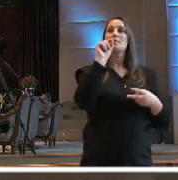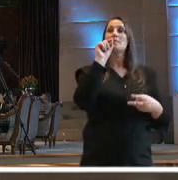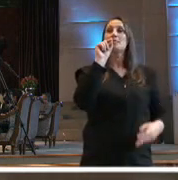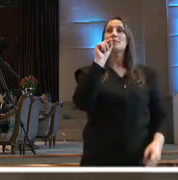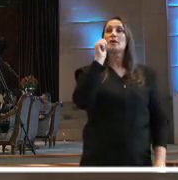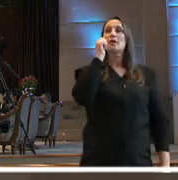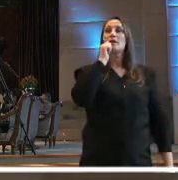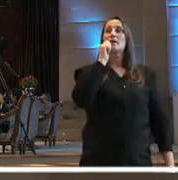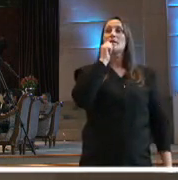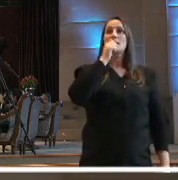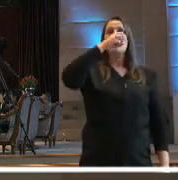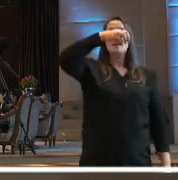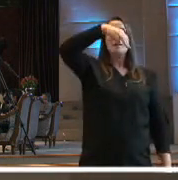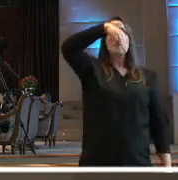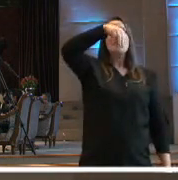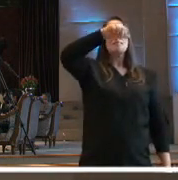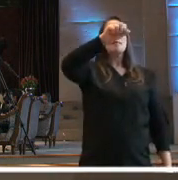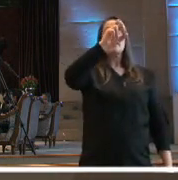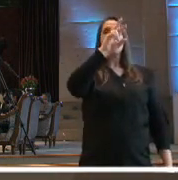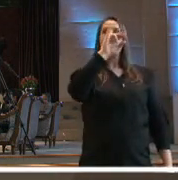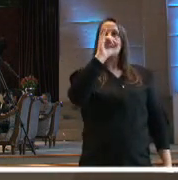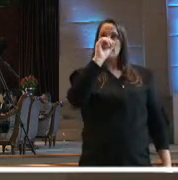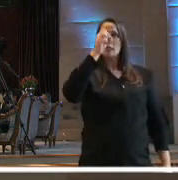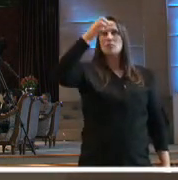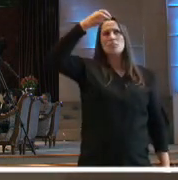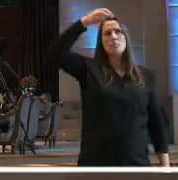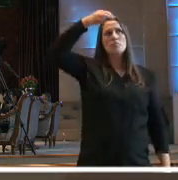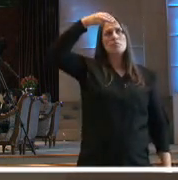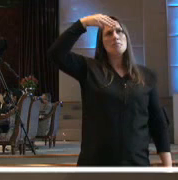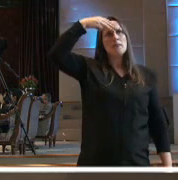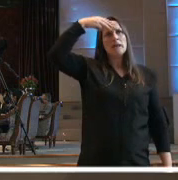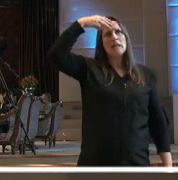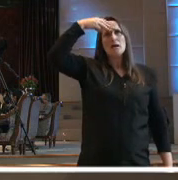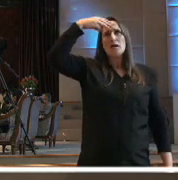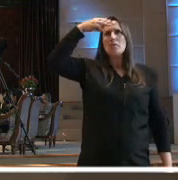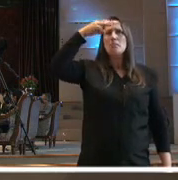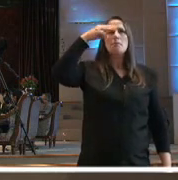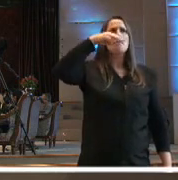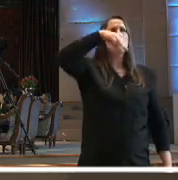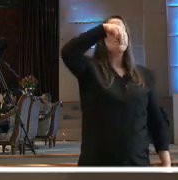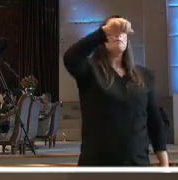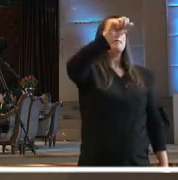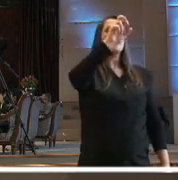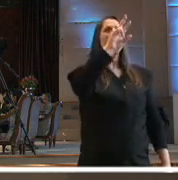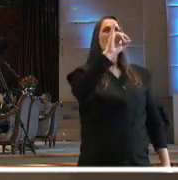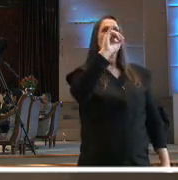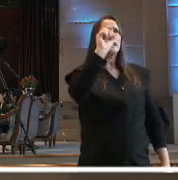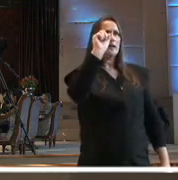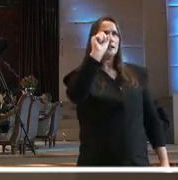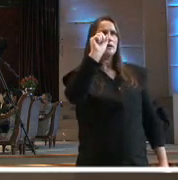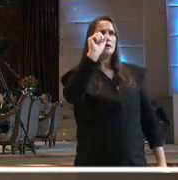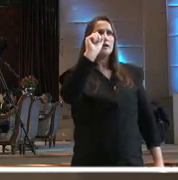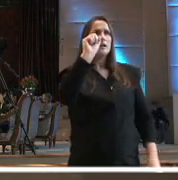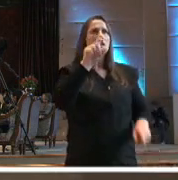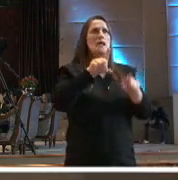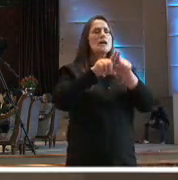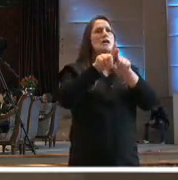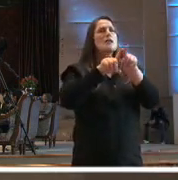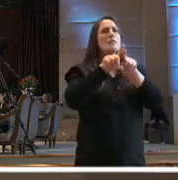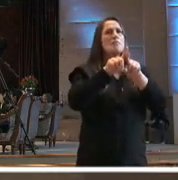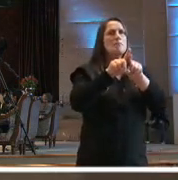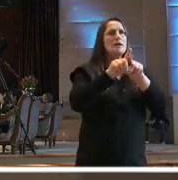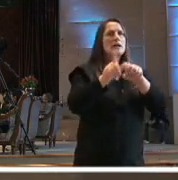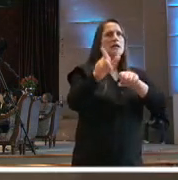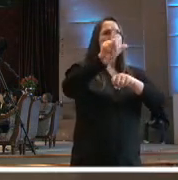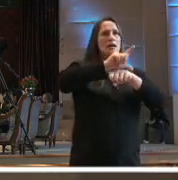de Lázaro, chorando a morte do seu irmão. Eu acho tremendo porque Marta chegou lá e discutiu